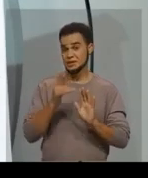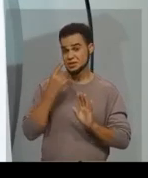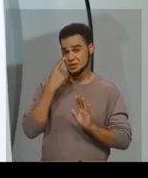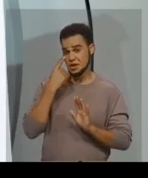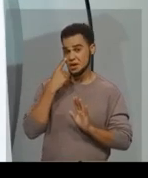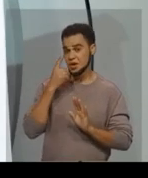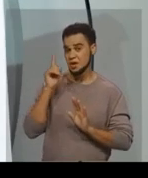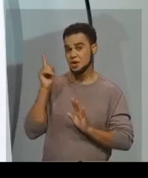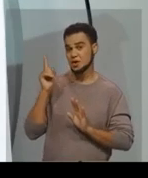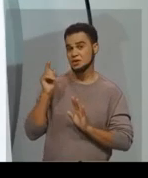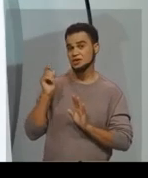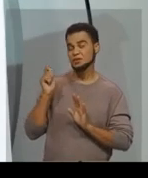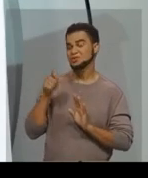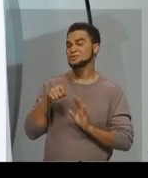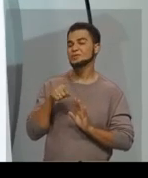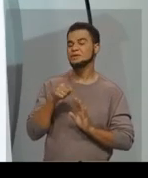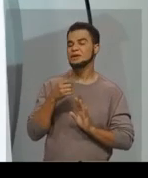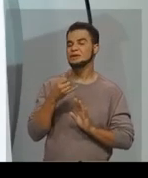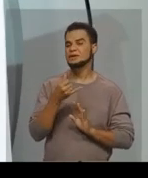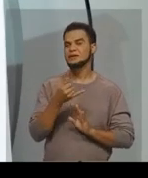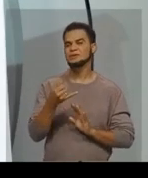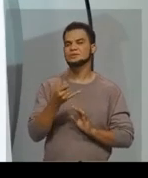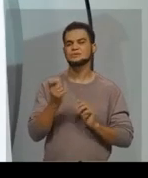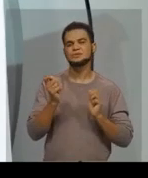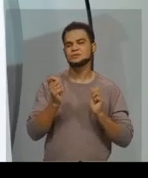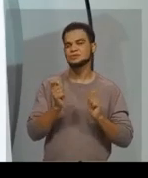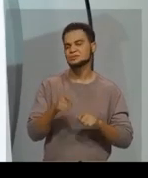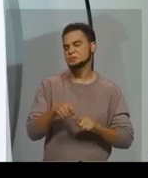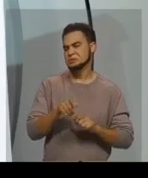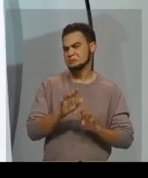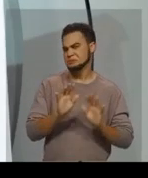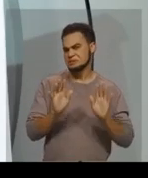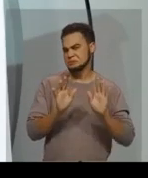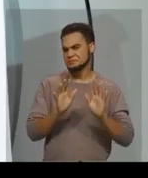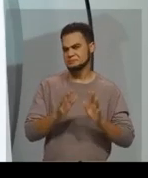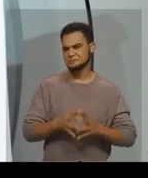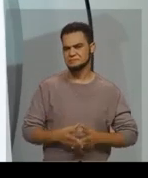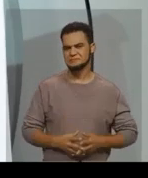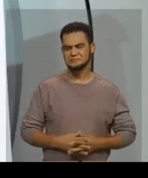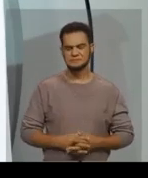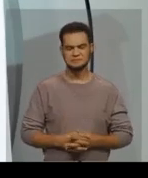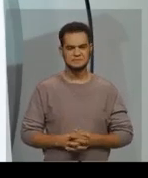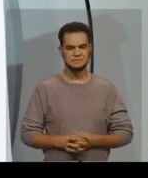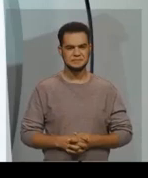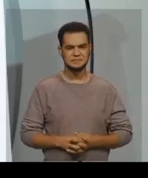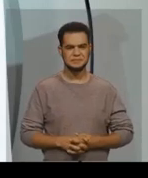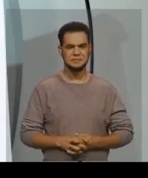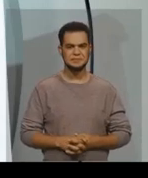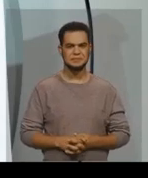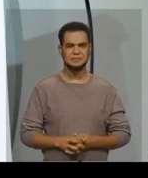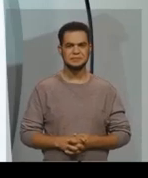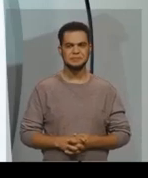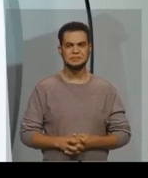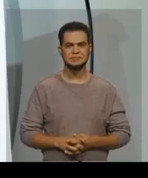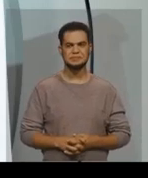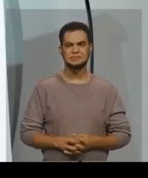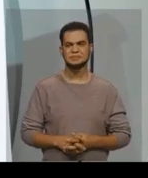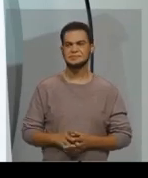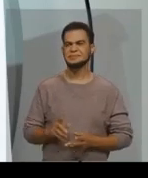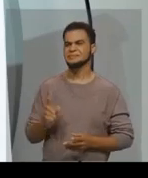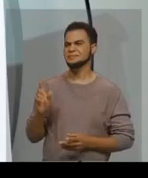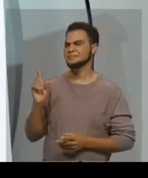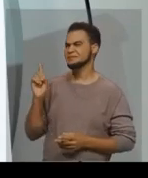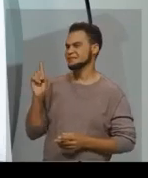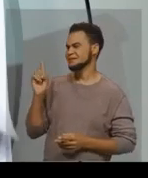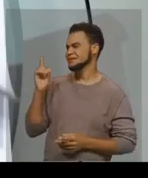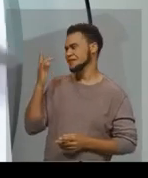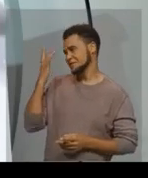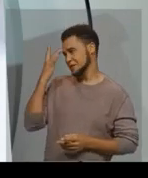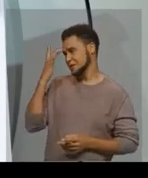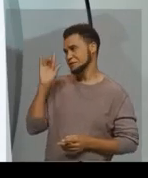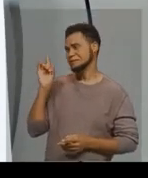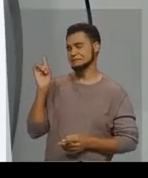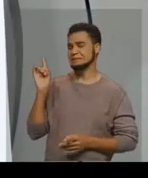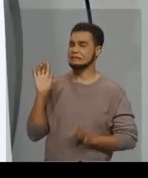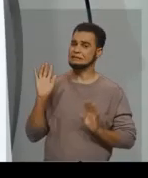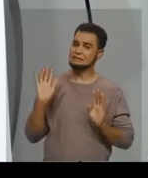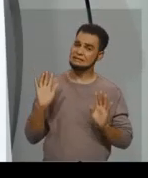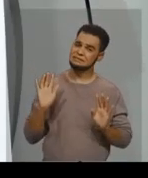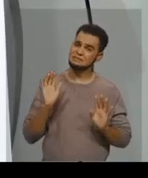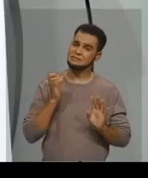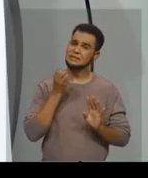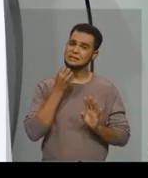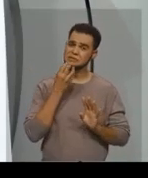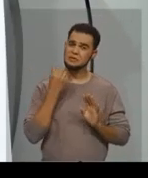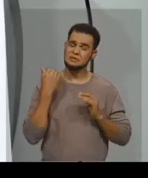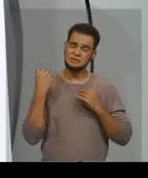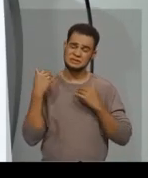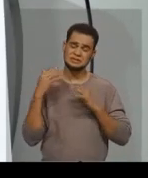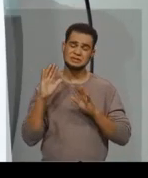negativo. E nem vai tocar no eixo X. Isso. Ficou estranho. Mas tá bom, vou deixar